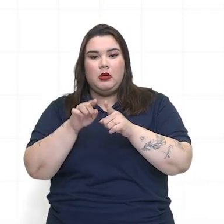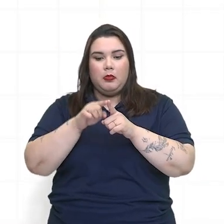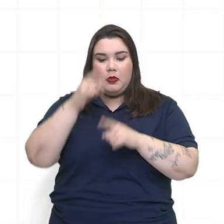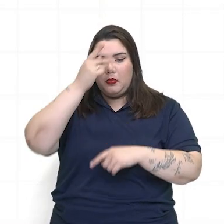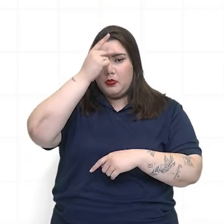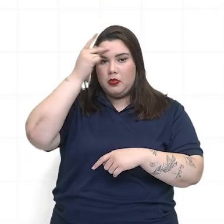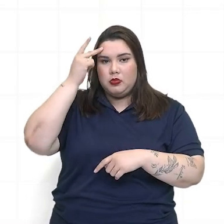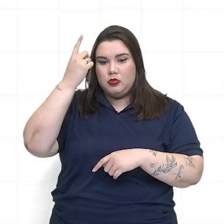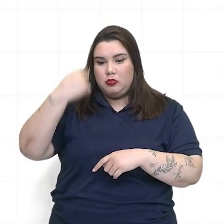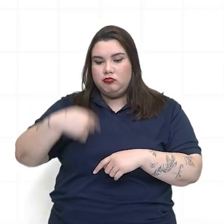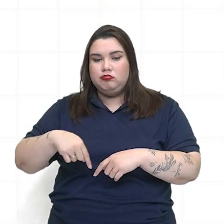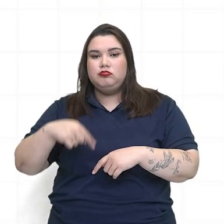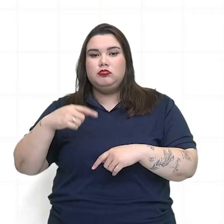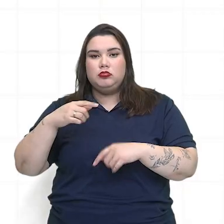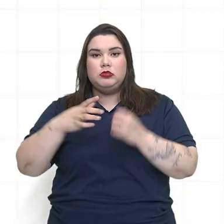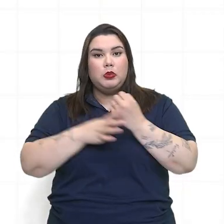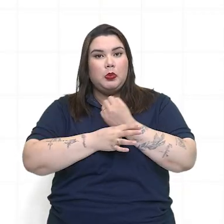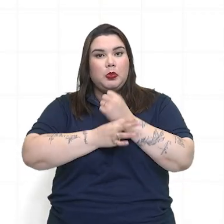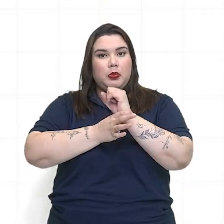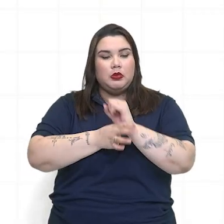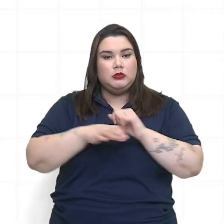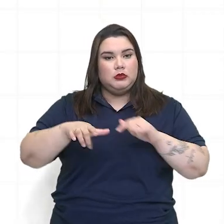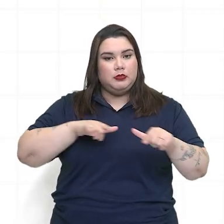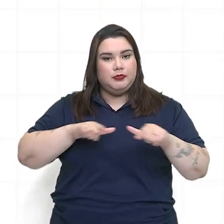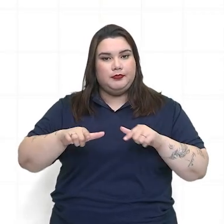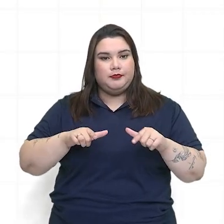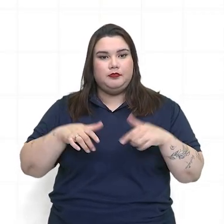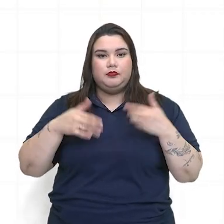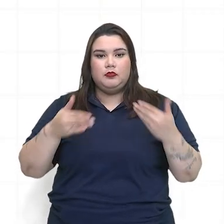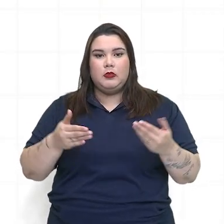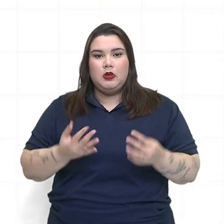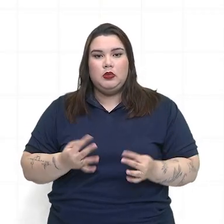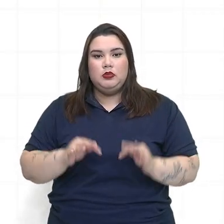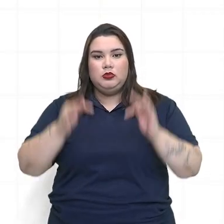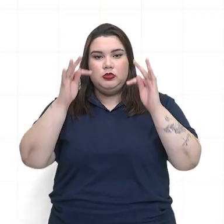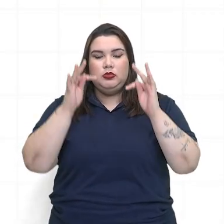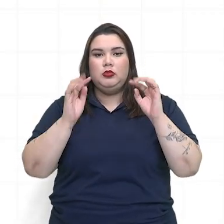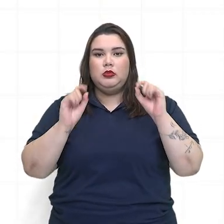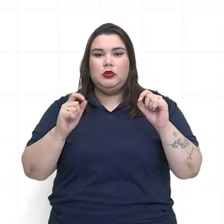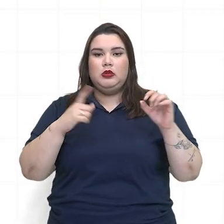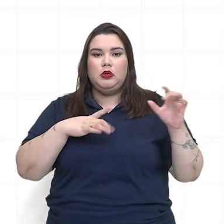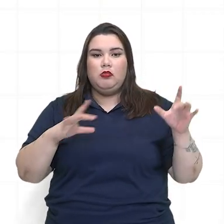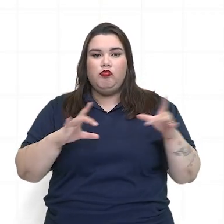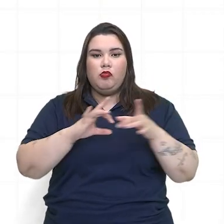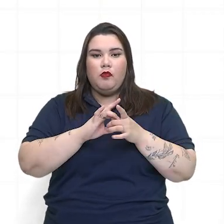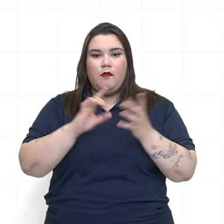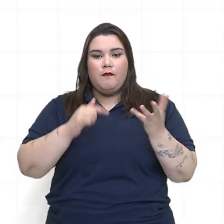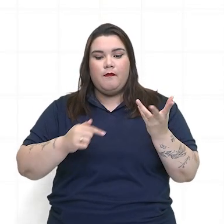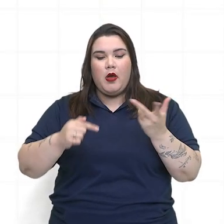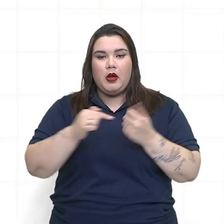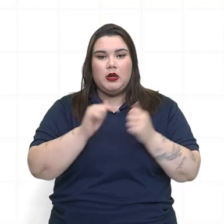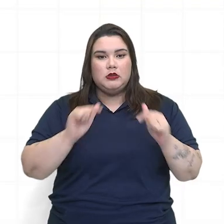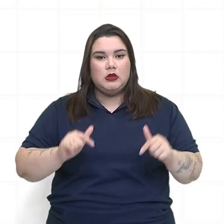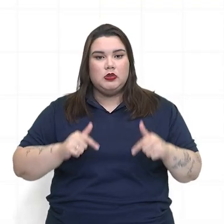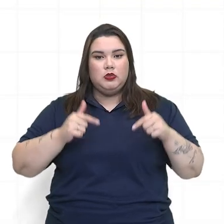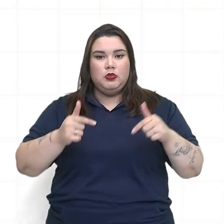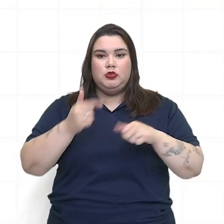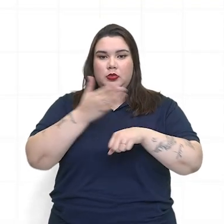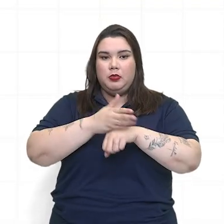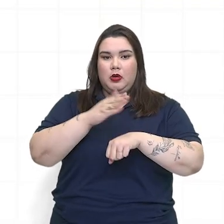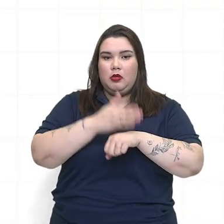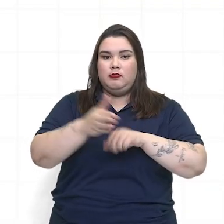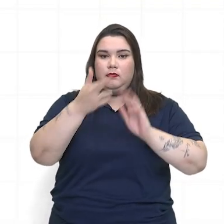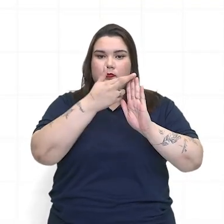trabalho. A tecnologia consiste em um conjunto de procedimentos, práticas e orientações